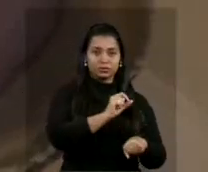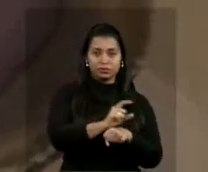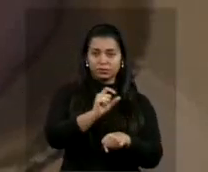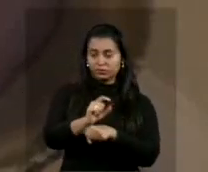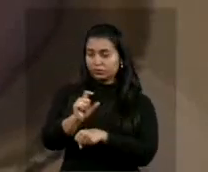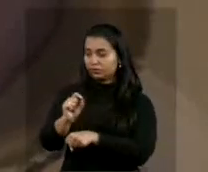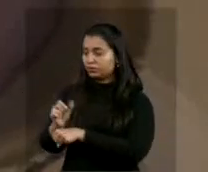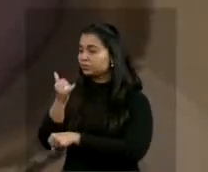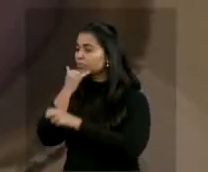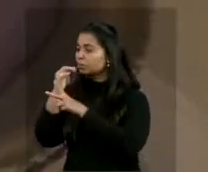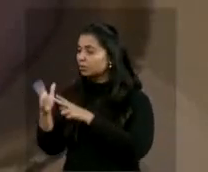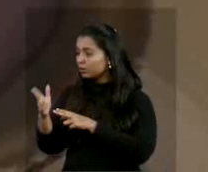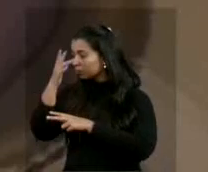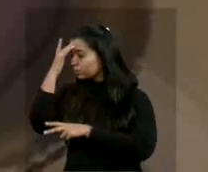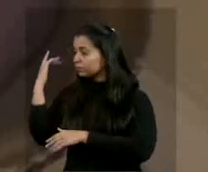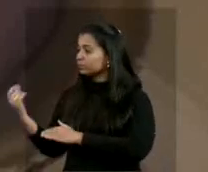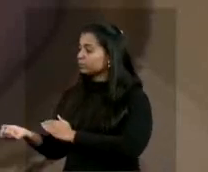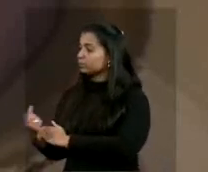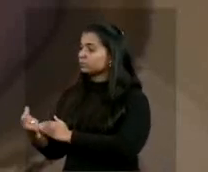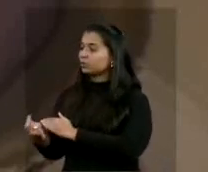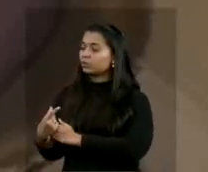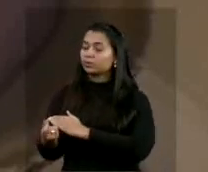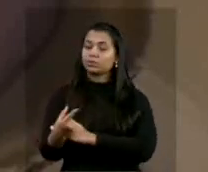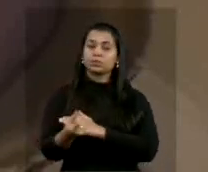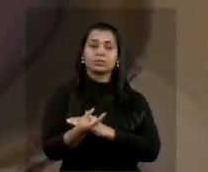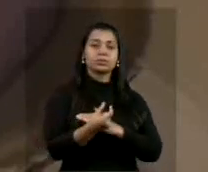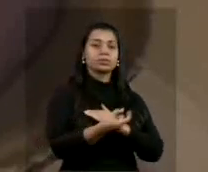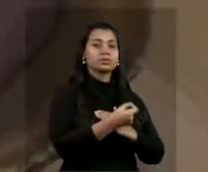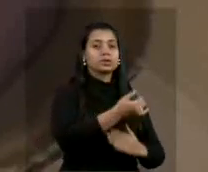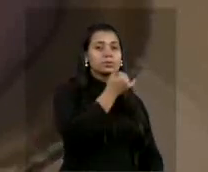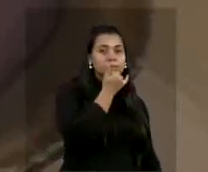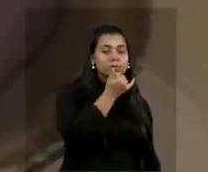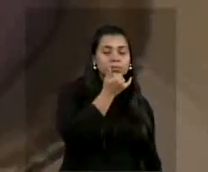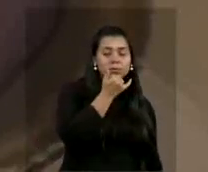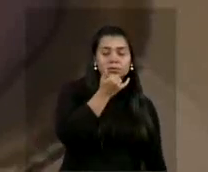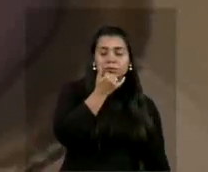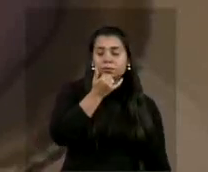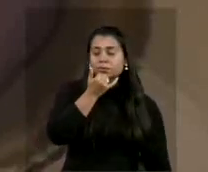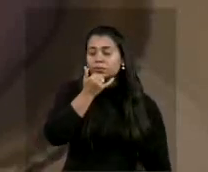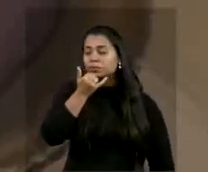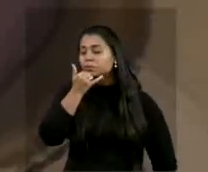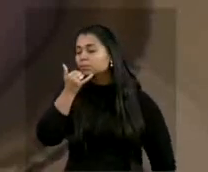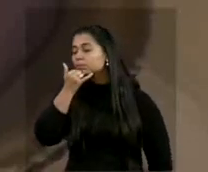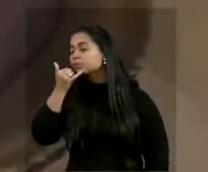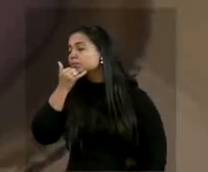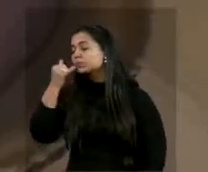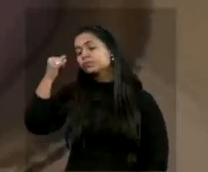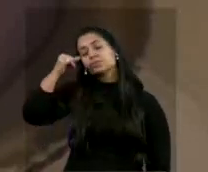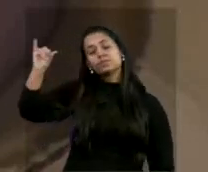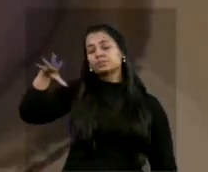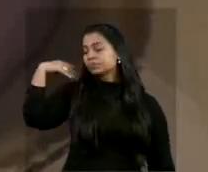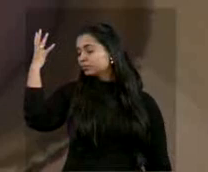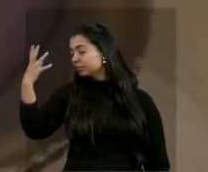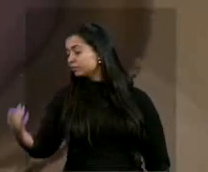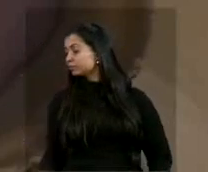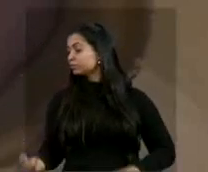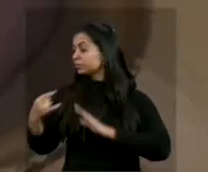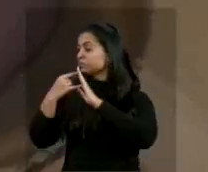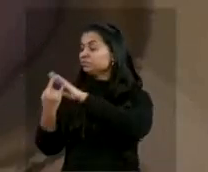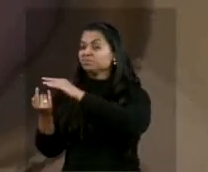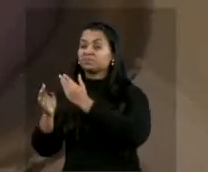hoje, perdoai as nossas ofensas, assim como nós perdoamos a quem nos tem